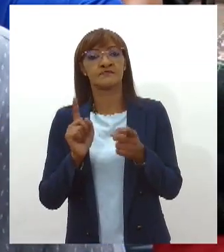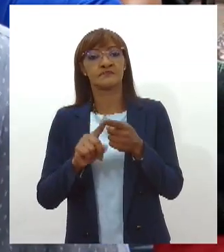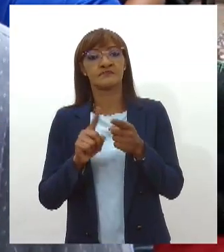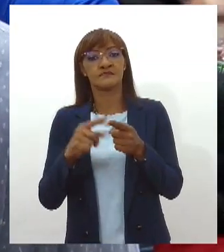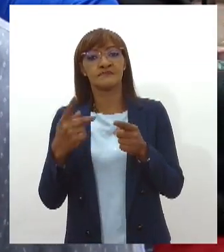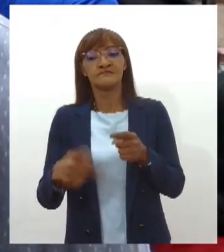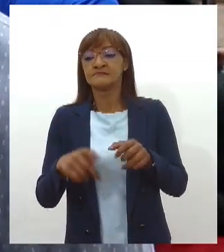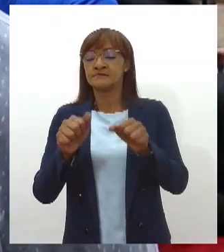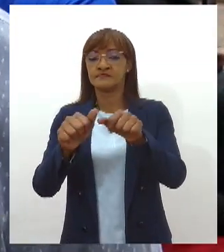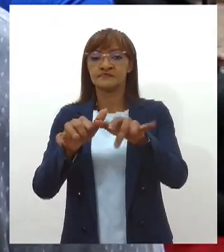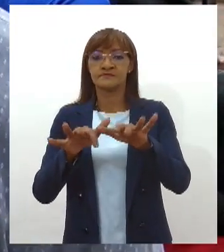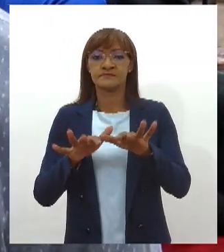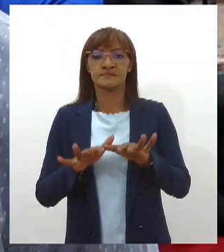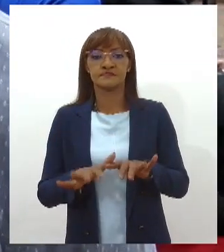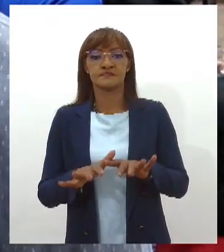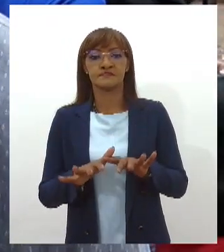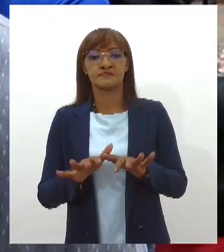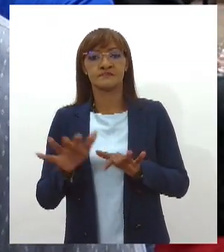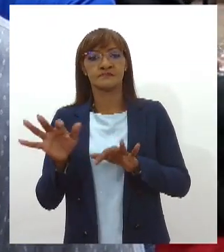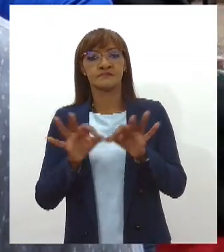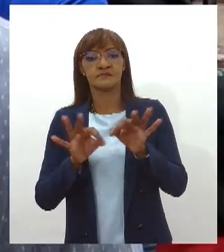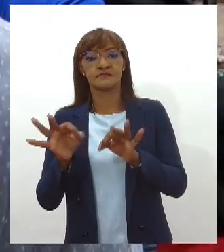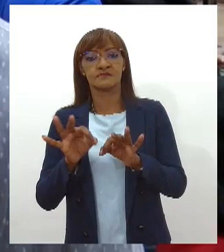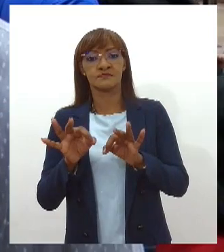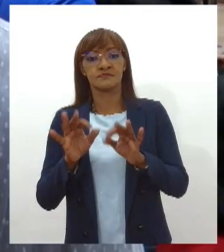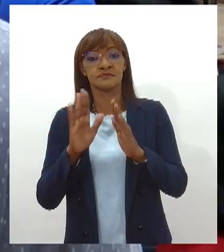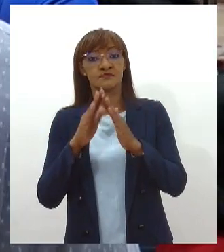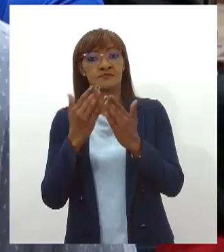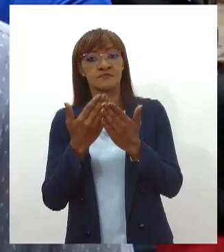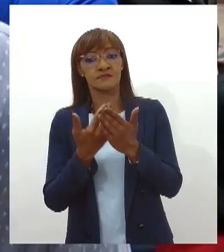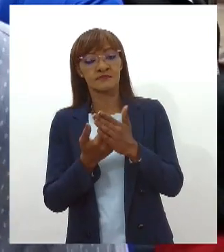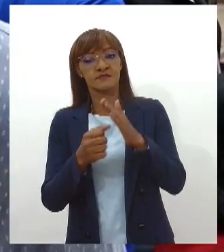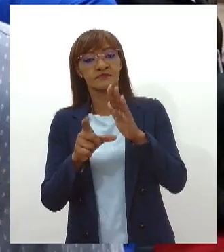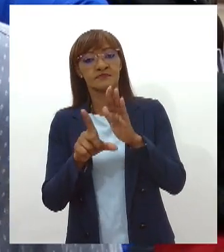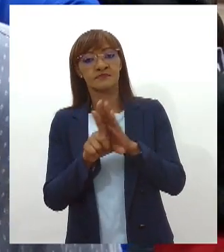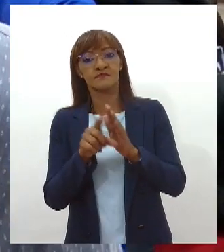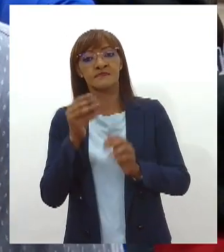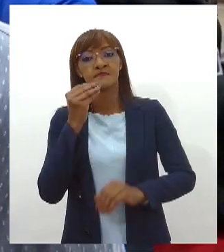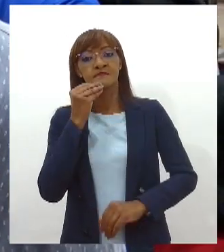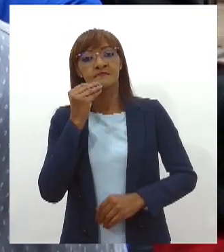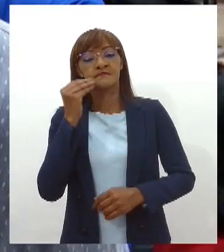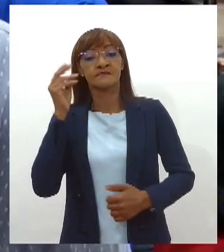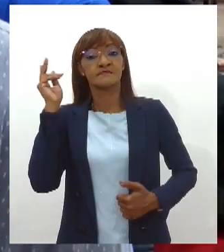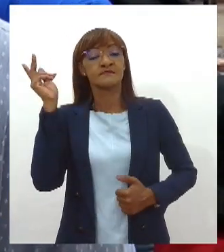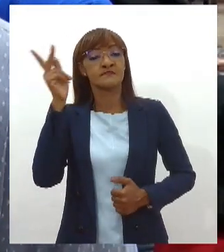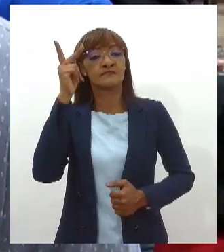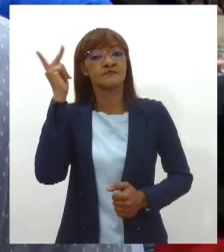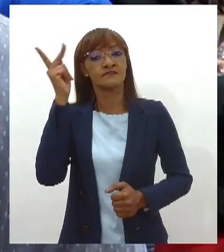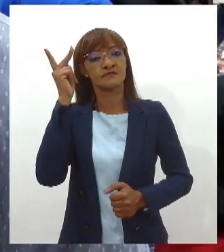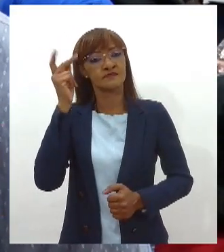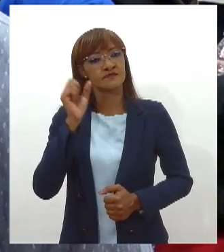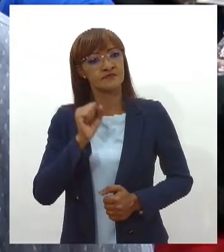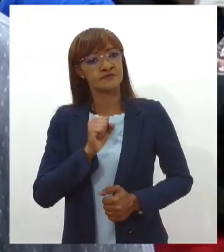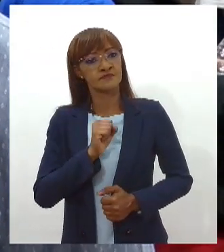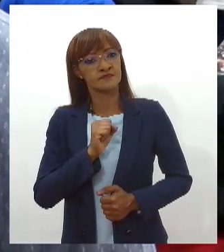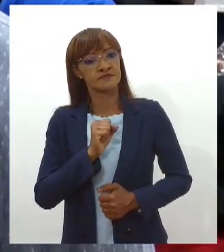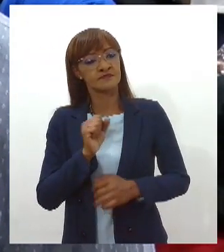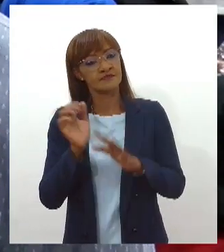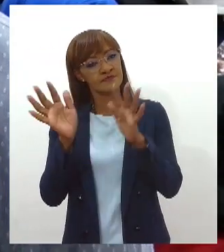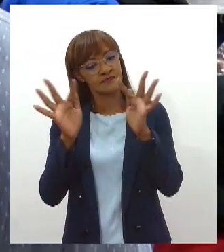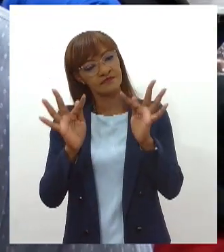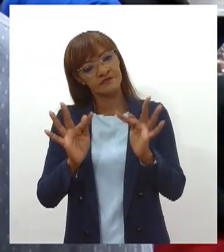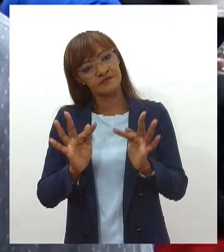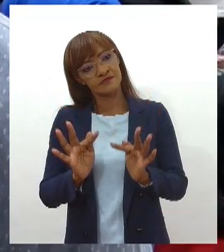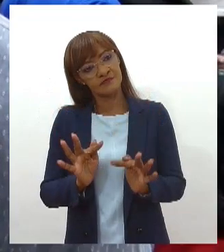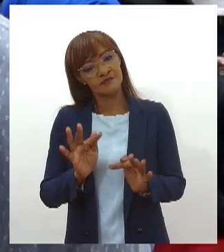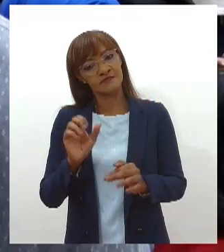estrutura, a própria escola do Legislativo, que tem sua importância histórica, né? Então, a gente fica muito feliz de estar podendo realizar